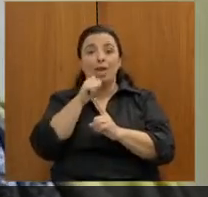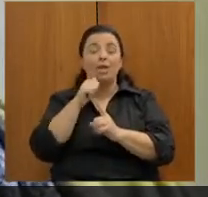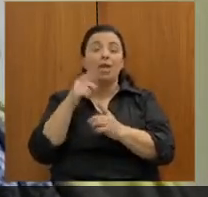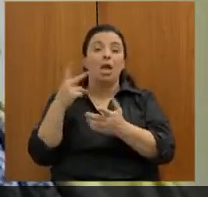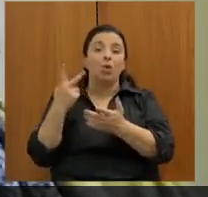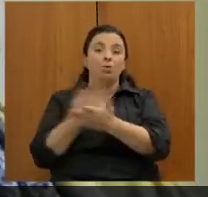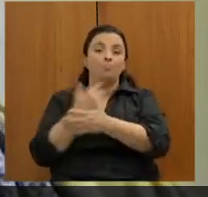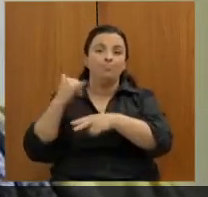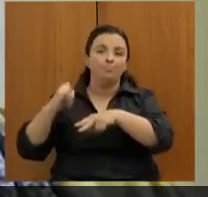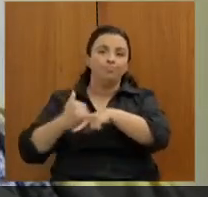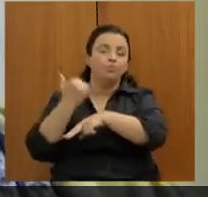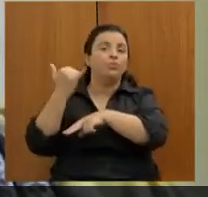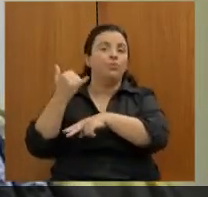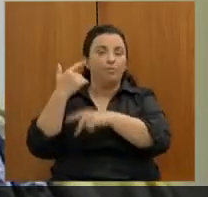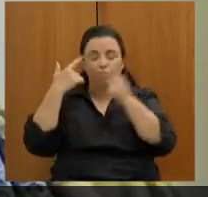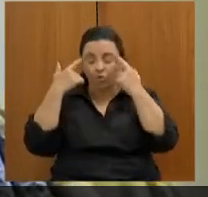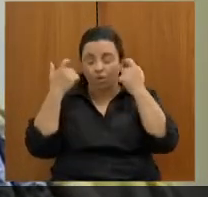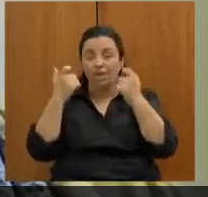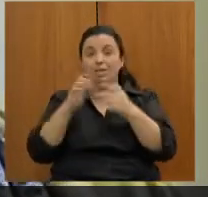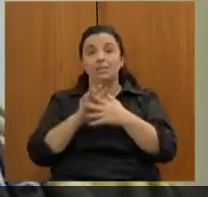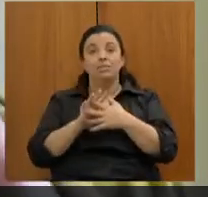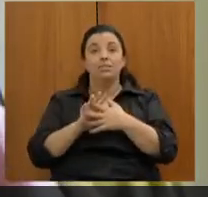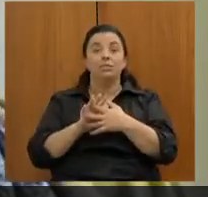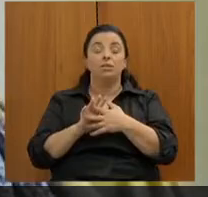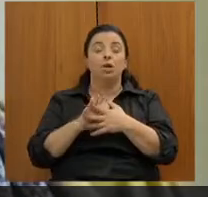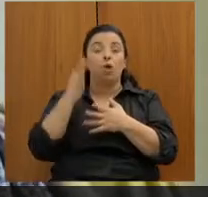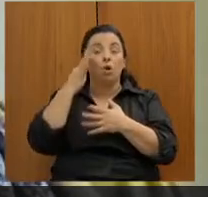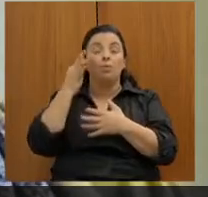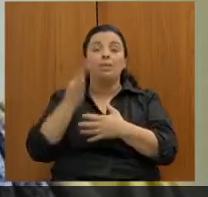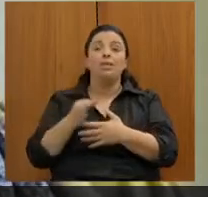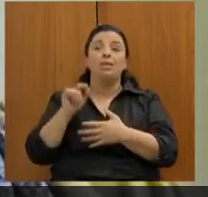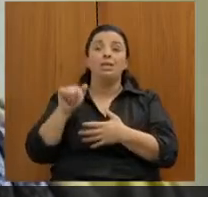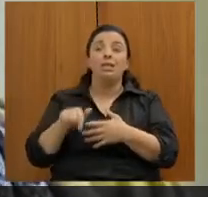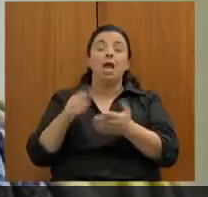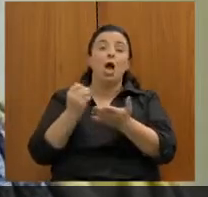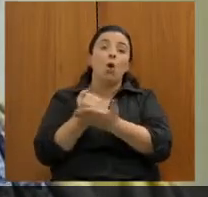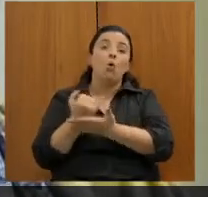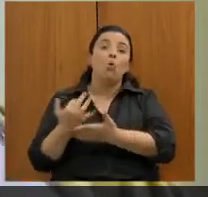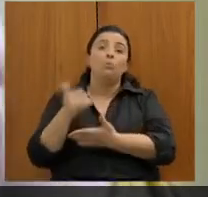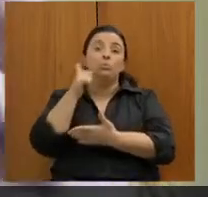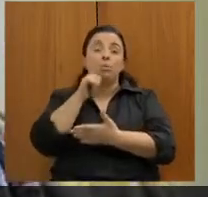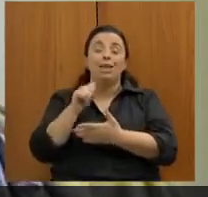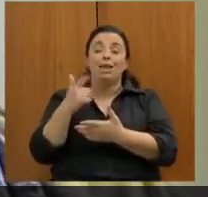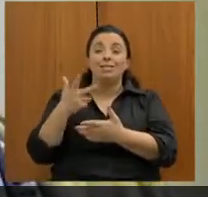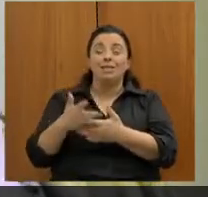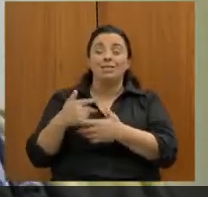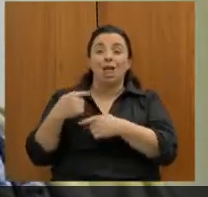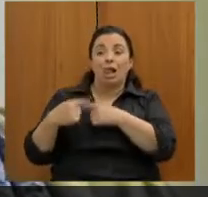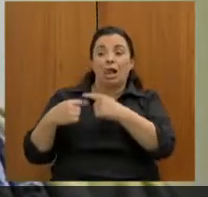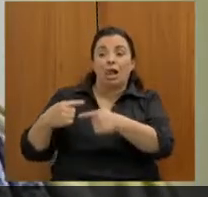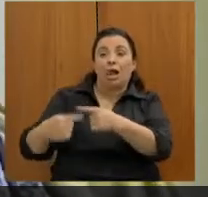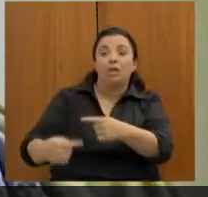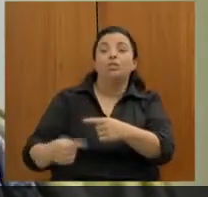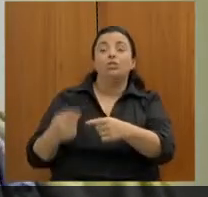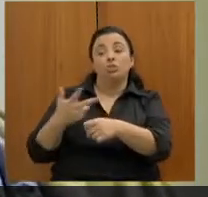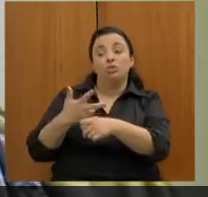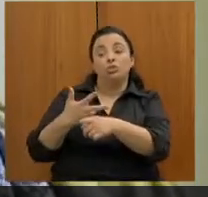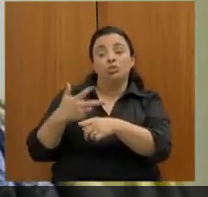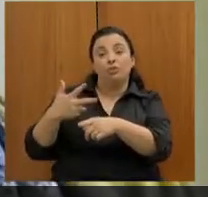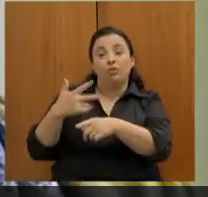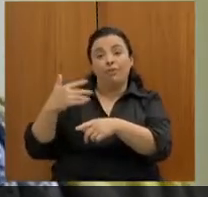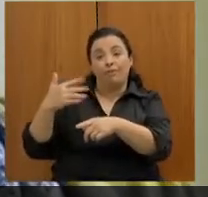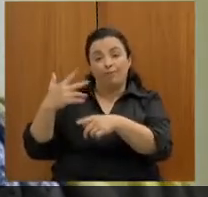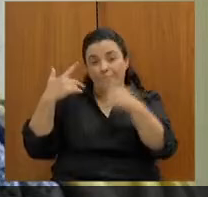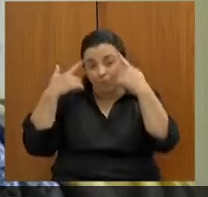não conseguem romper com esses tipos de violências tem que ela tem um outro lugar um apoio estatal mesmo